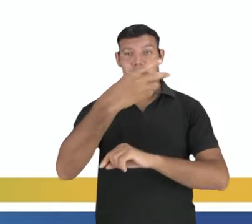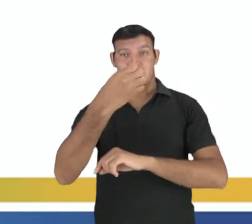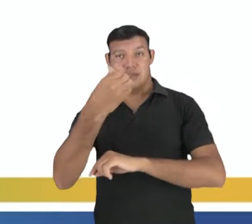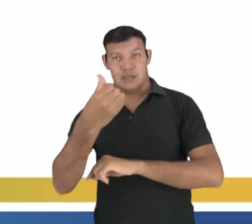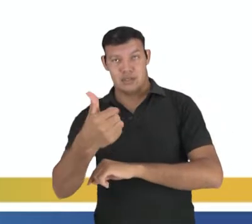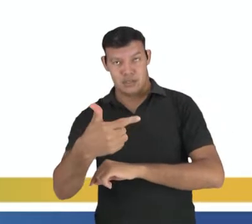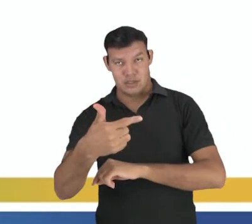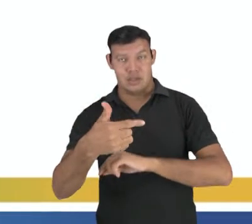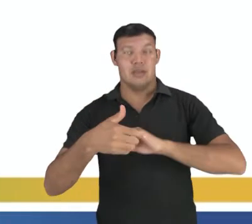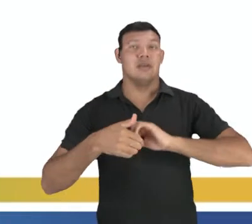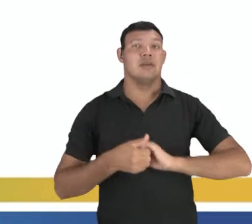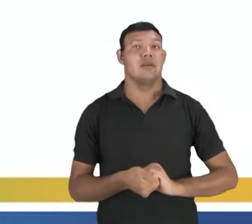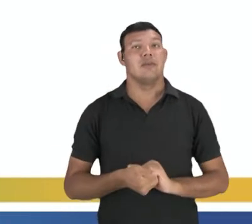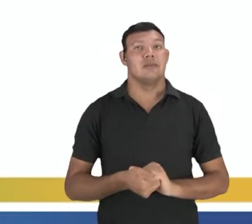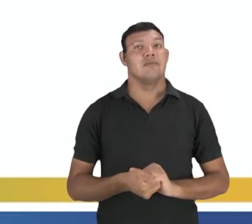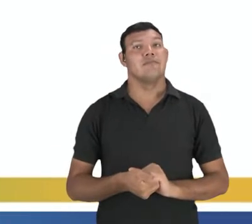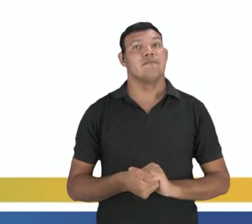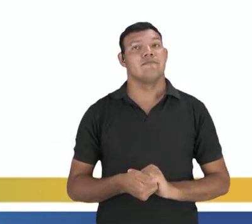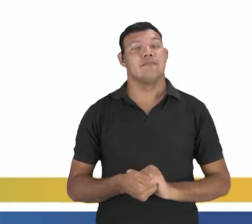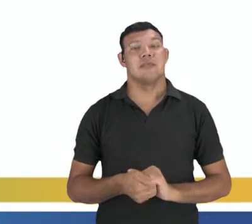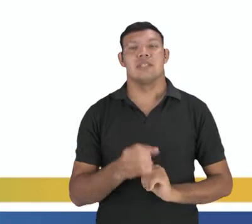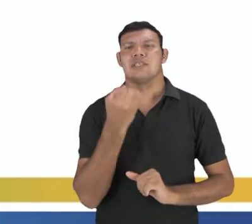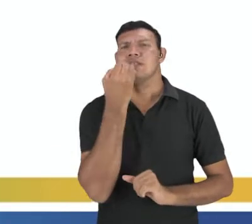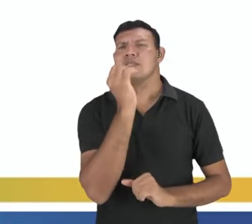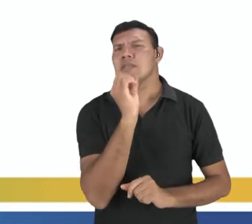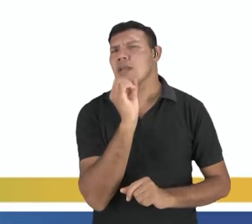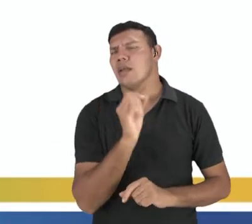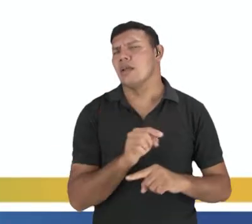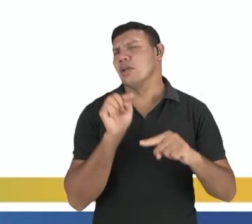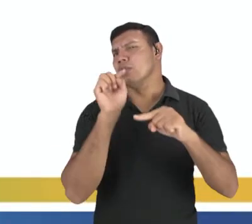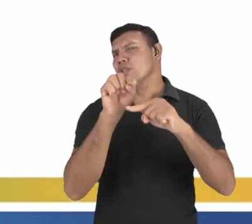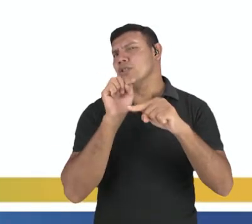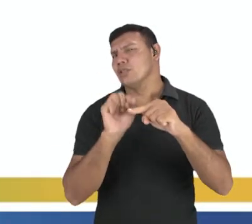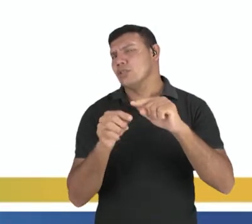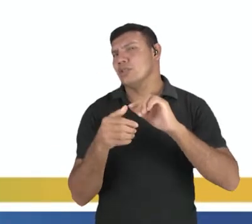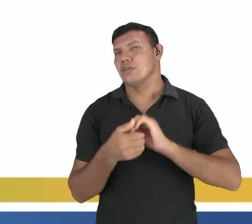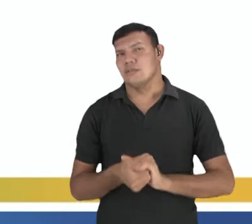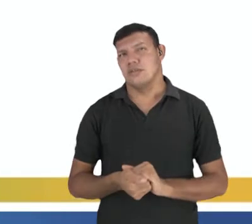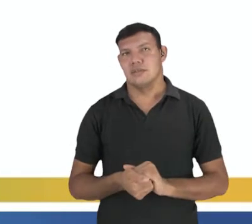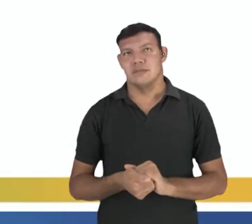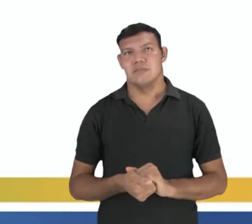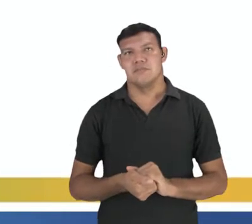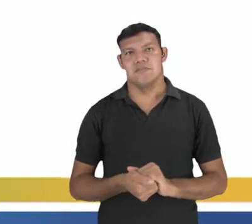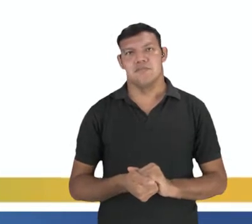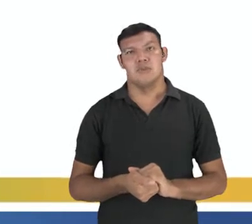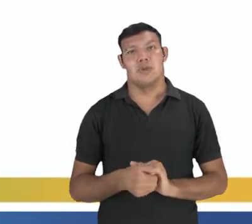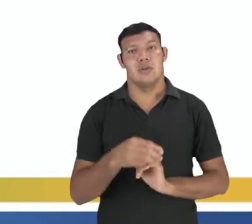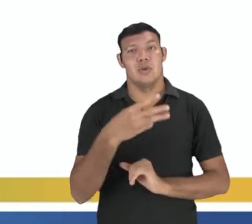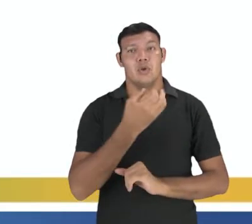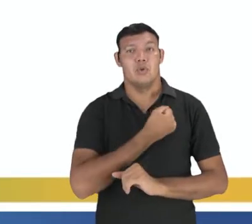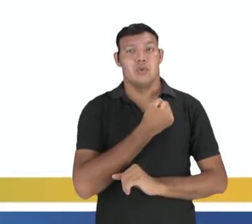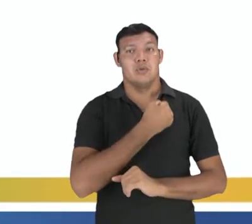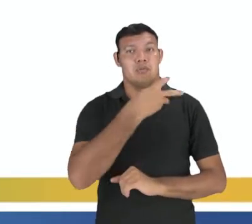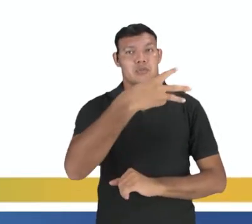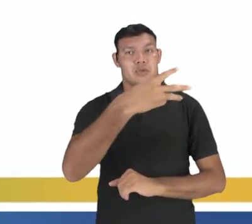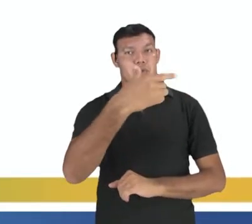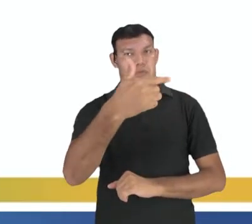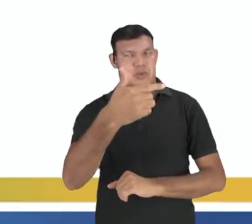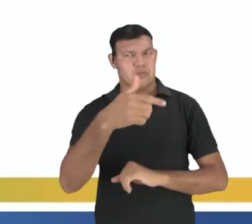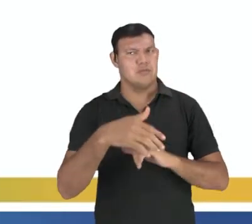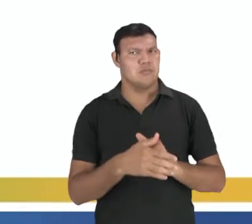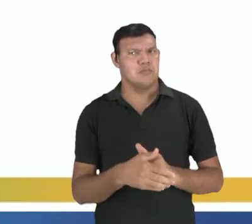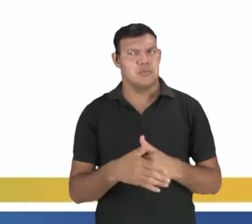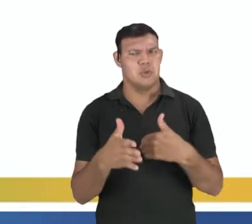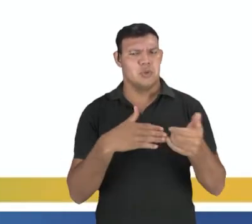32. Aí eu vou e digo, e se dividirmos o 32 por qualquer elemento desse aí, ele é